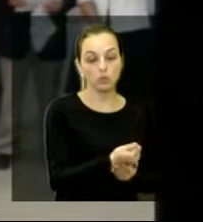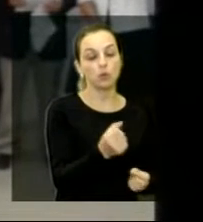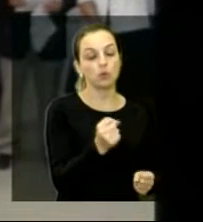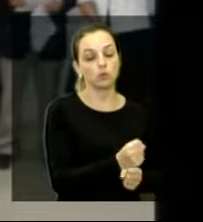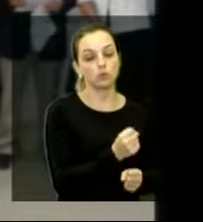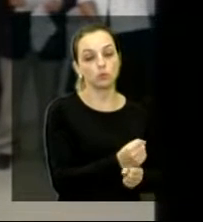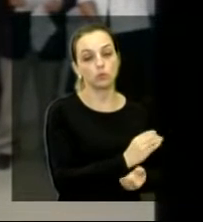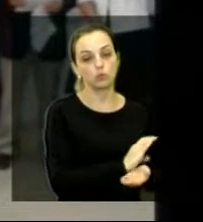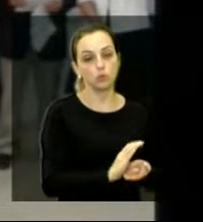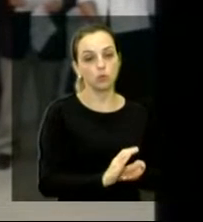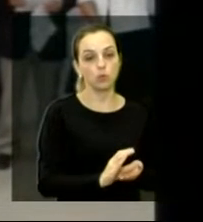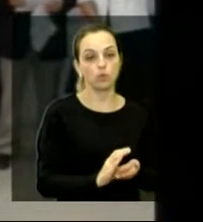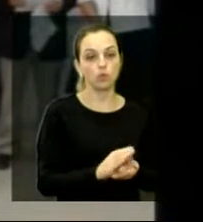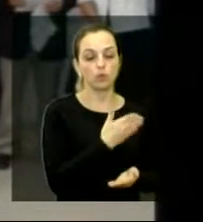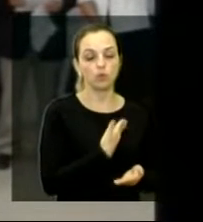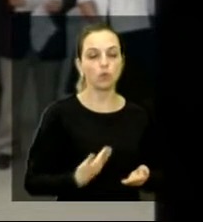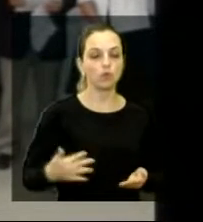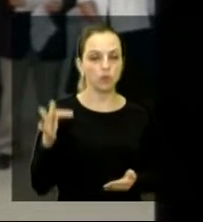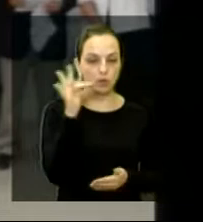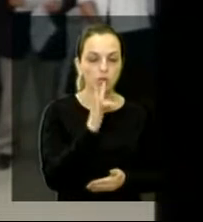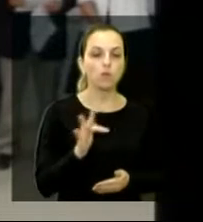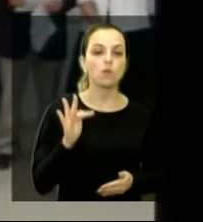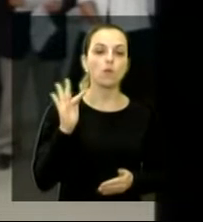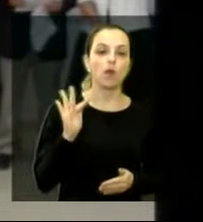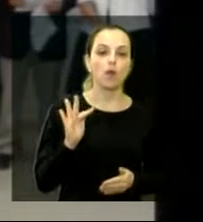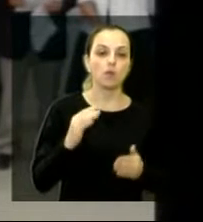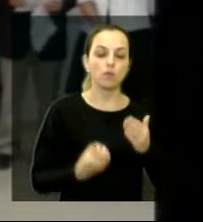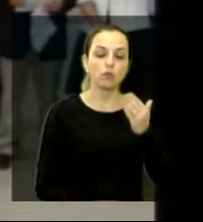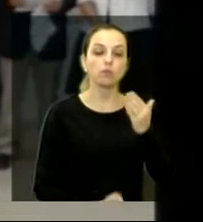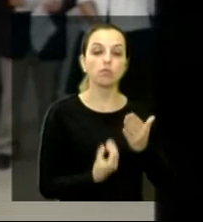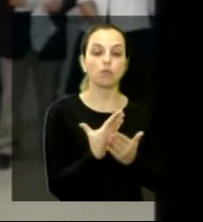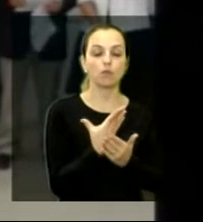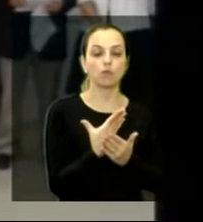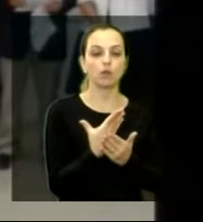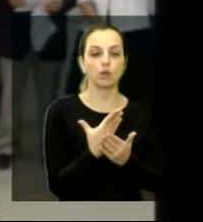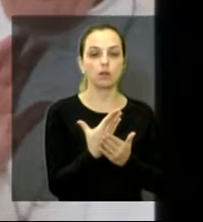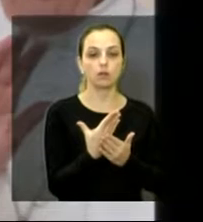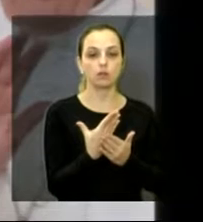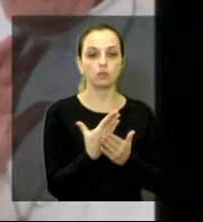que, graças a Deus, foi inaugurado hoje.